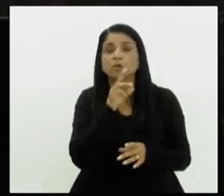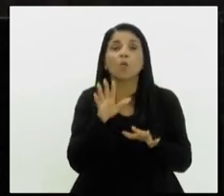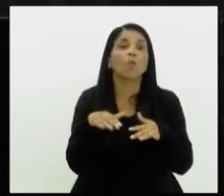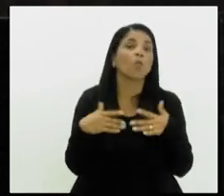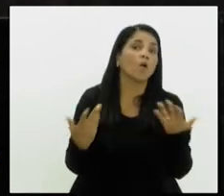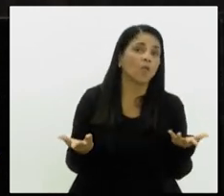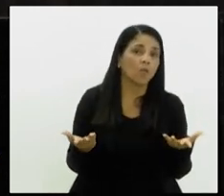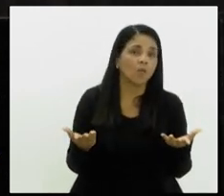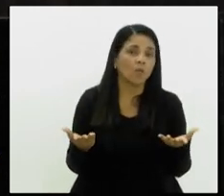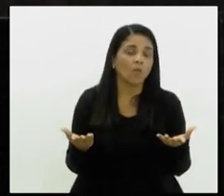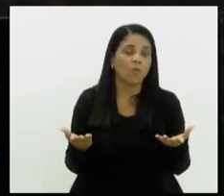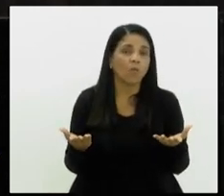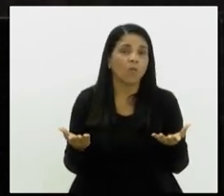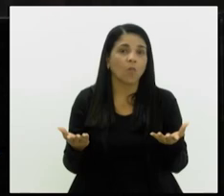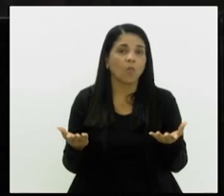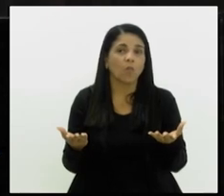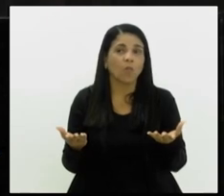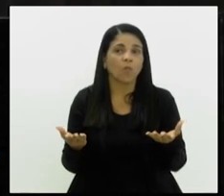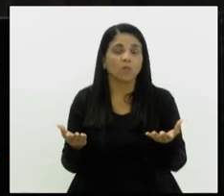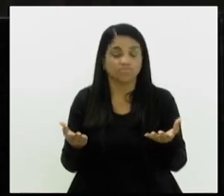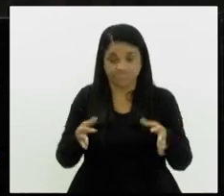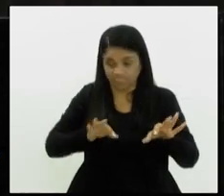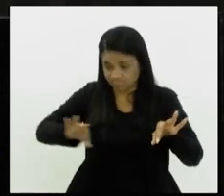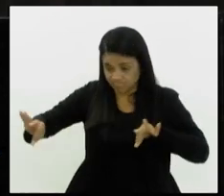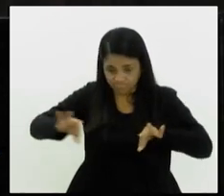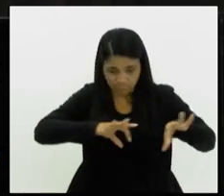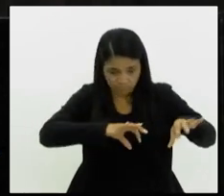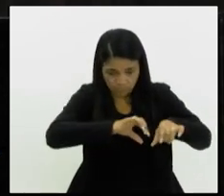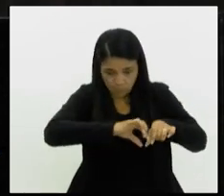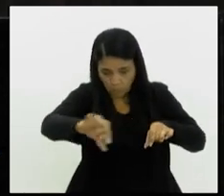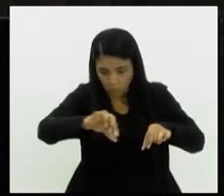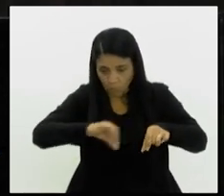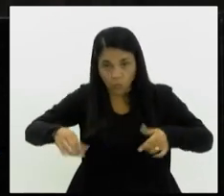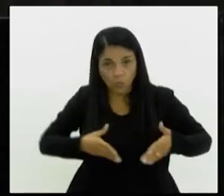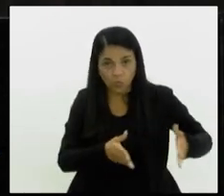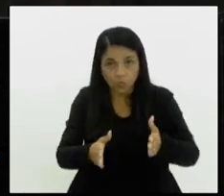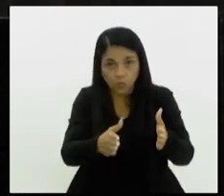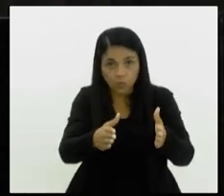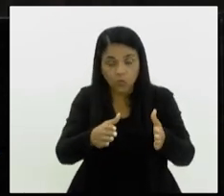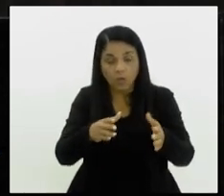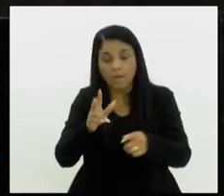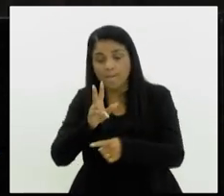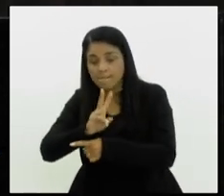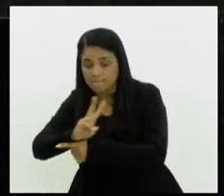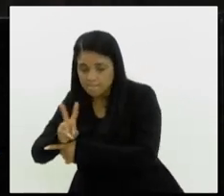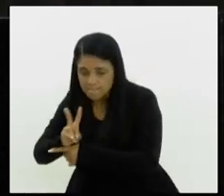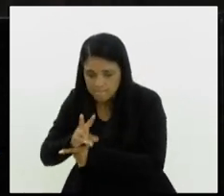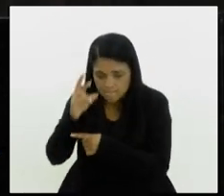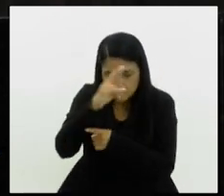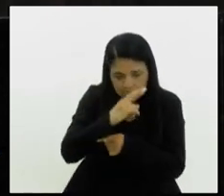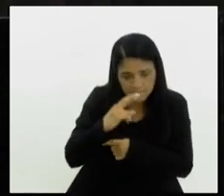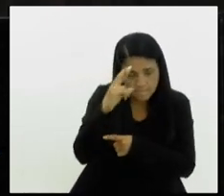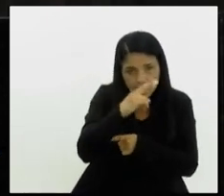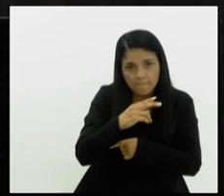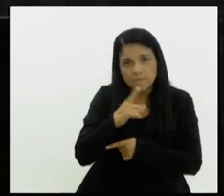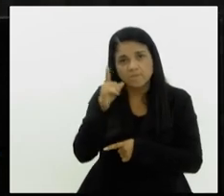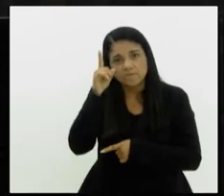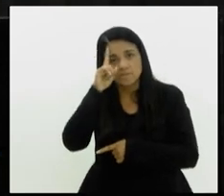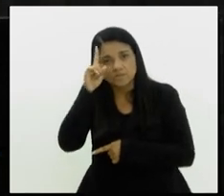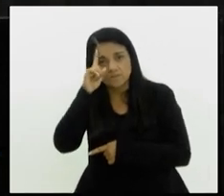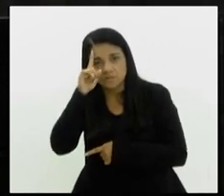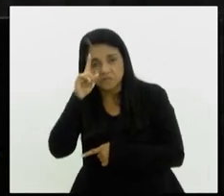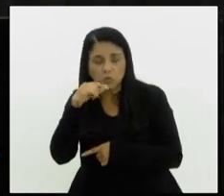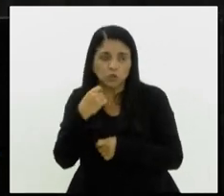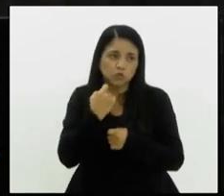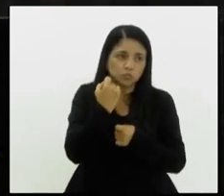Que pontos dos mais diversos afluentes são monitorados ou diariamente, dia sim,